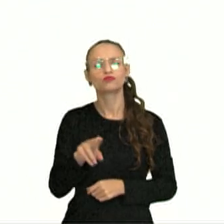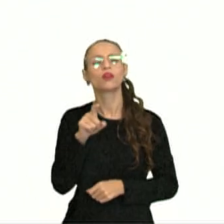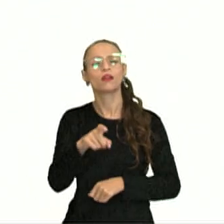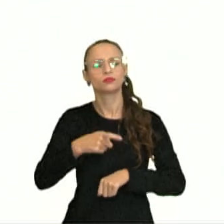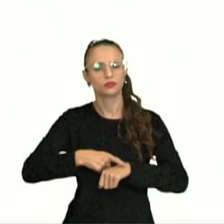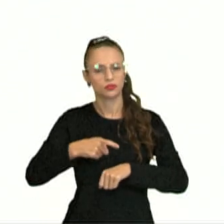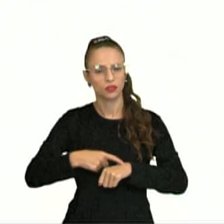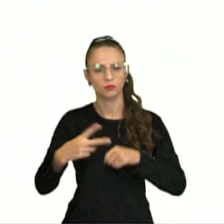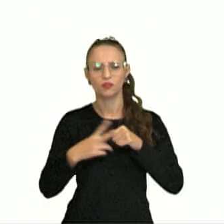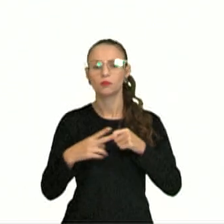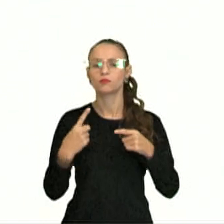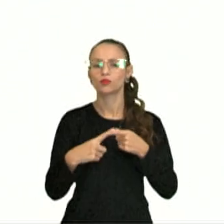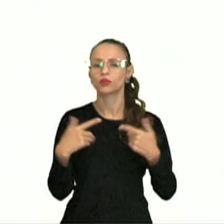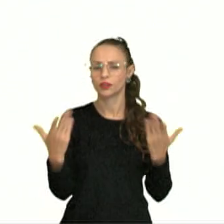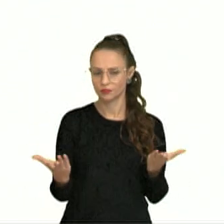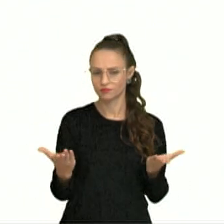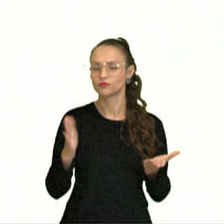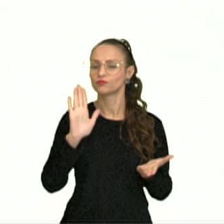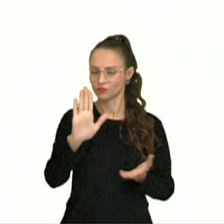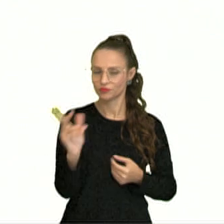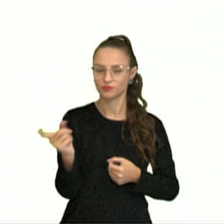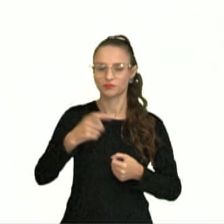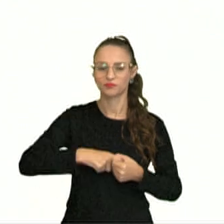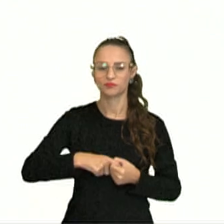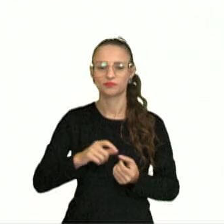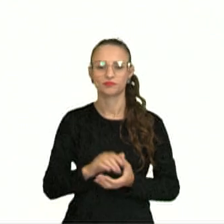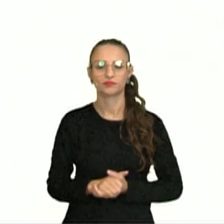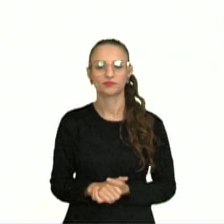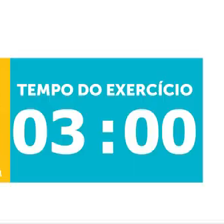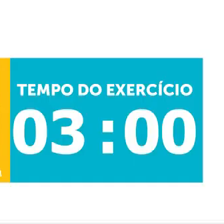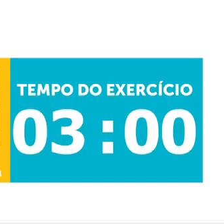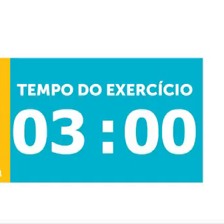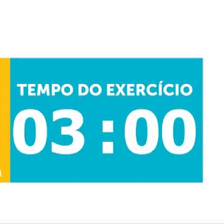esse tempo verbal? Já retornaremos.